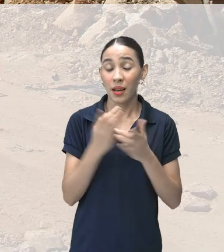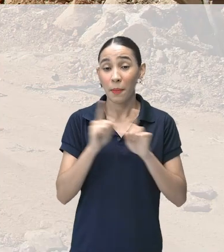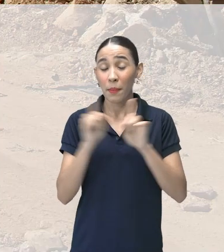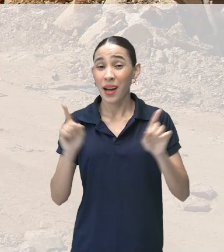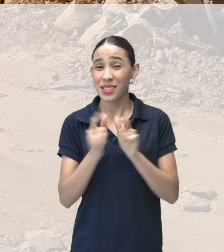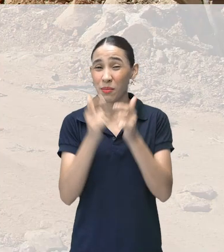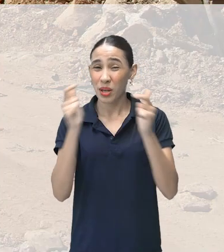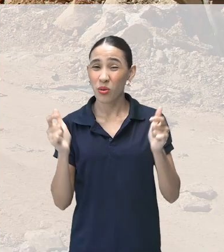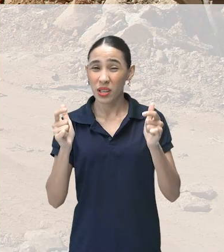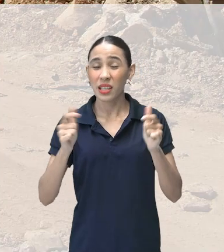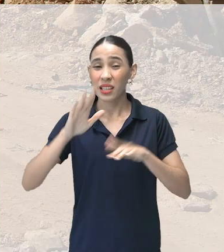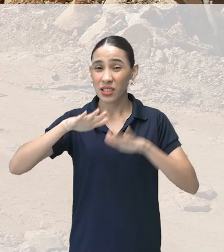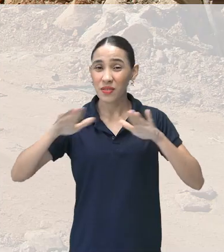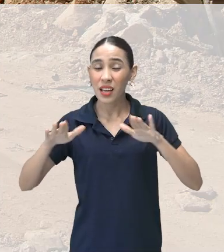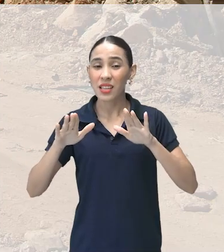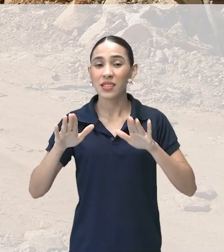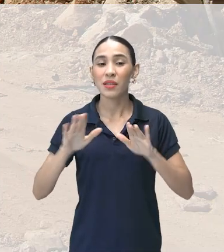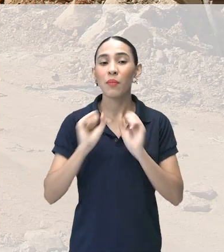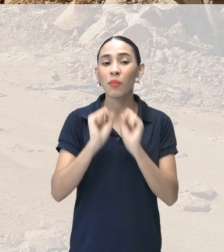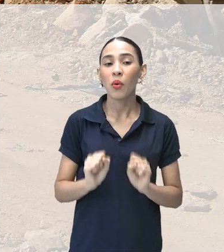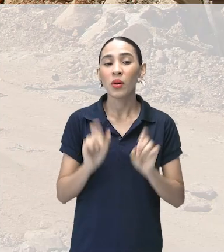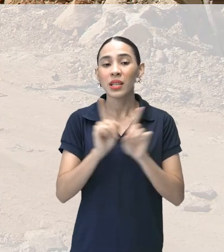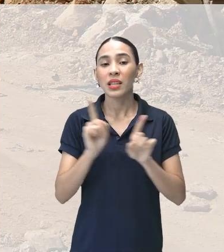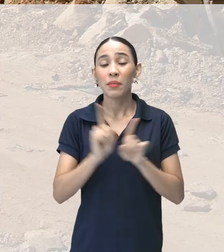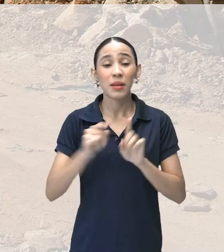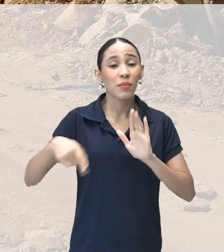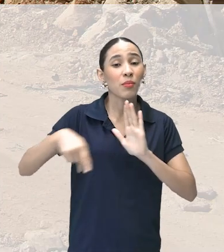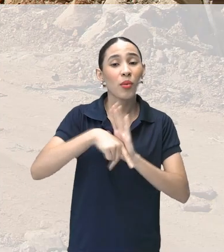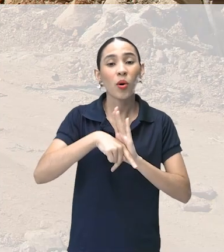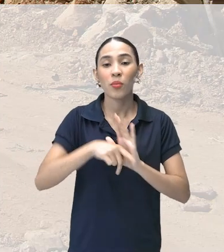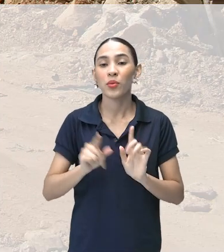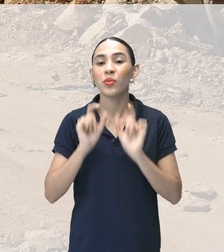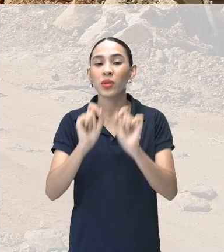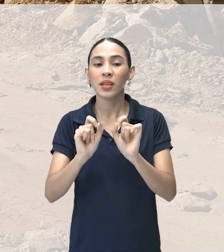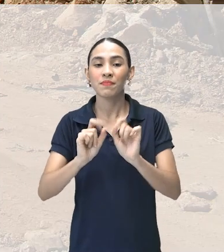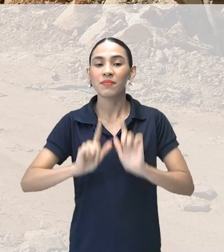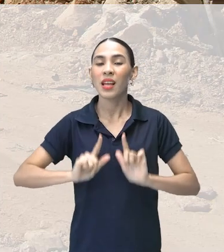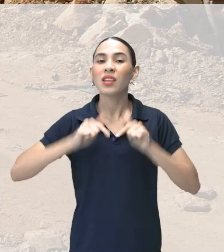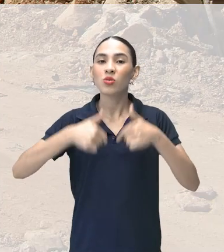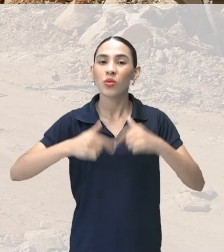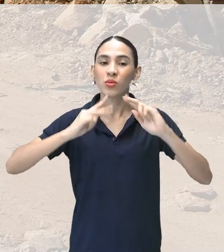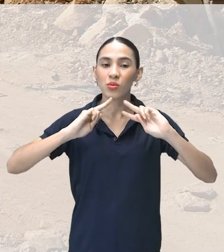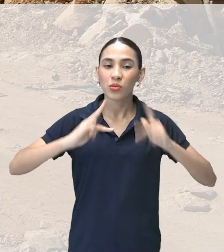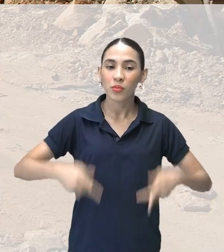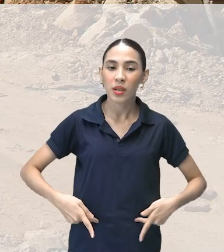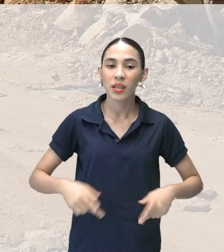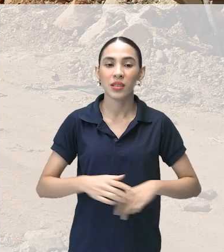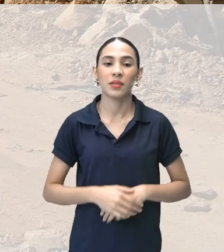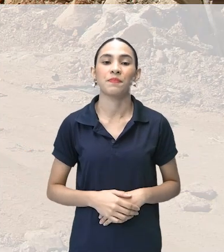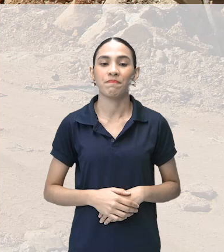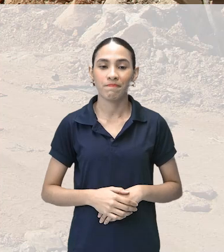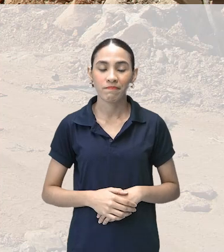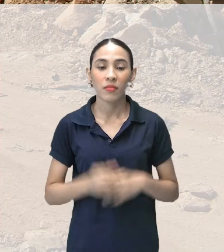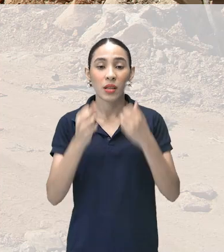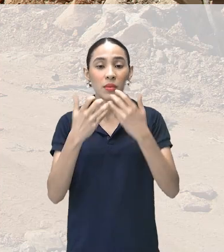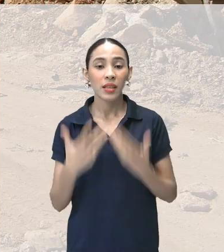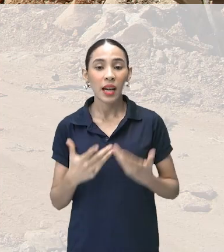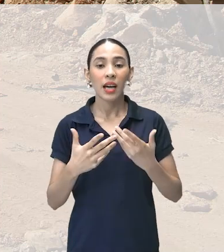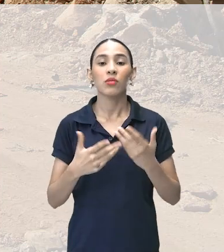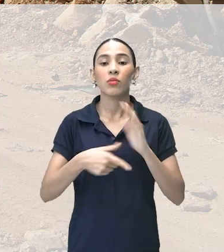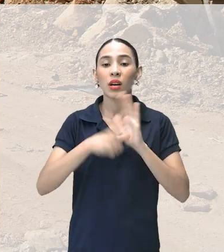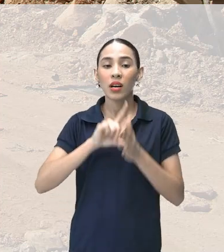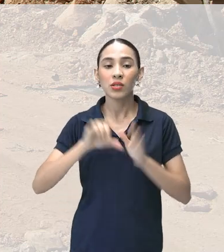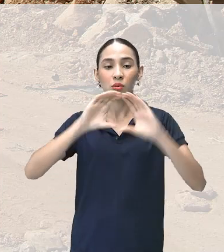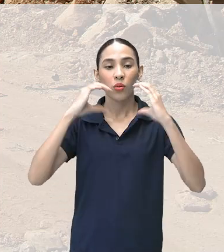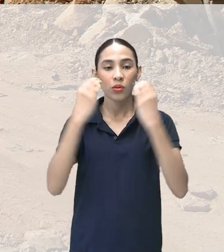a maioria das vezes, né, podem ser originados ali pelas ações humanas, né, conforme